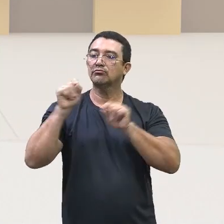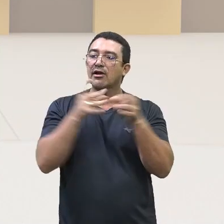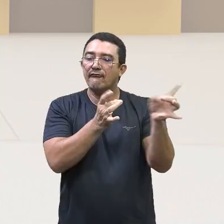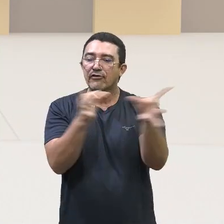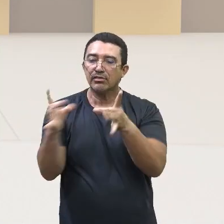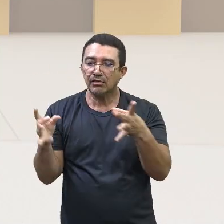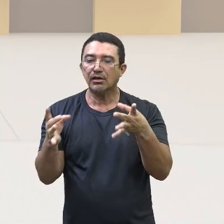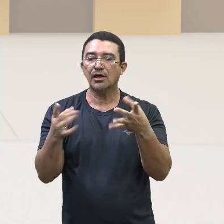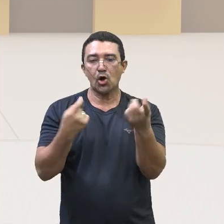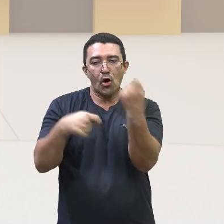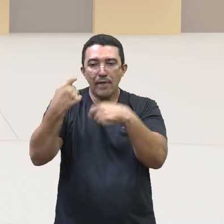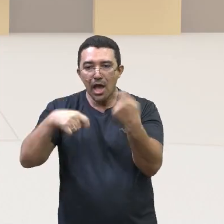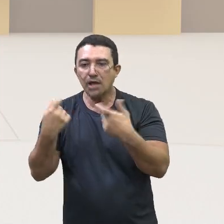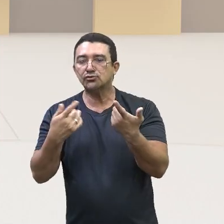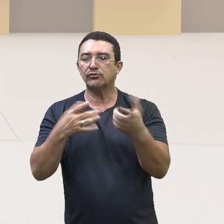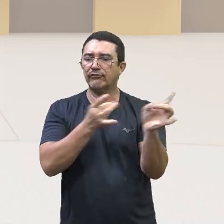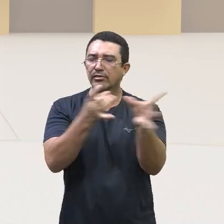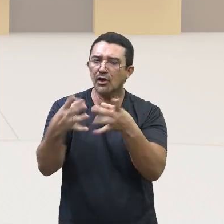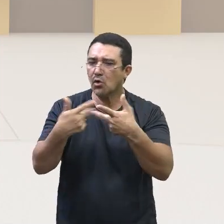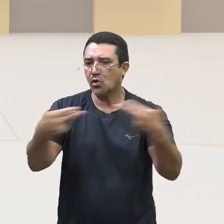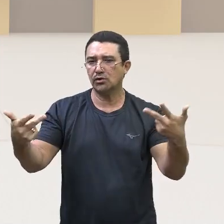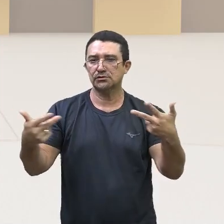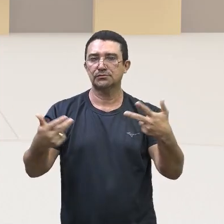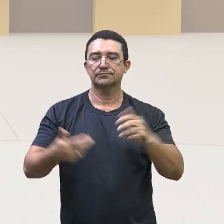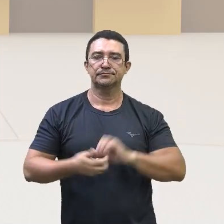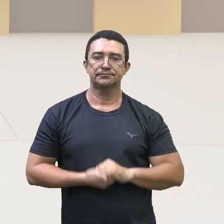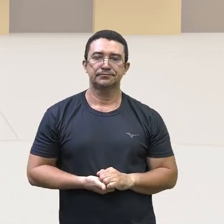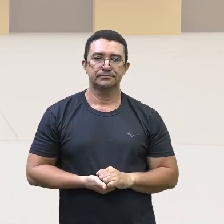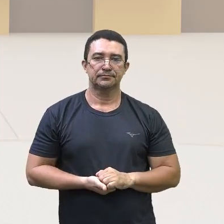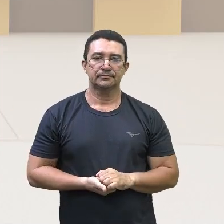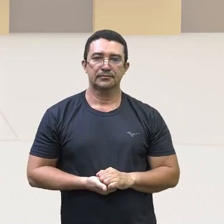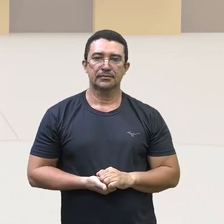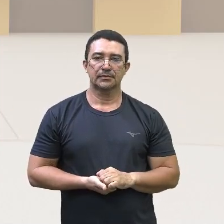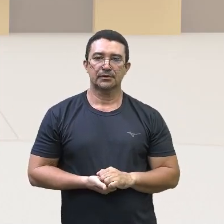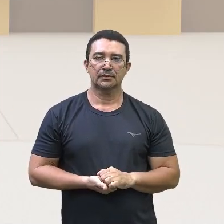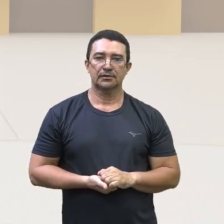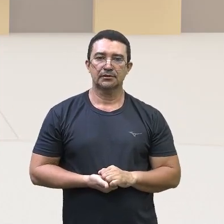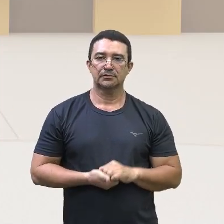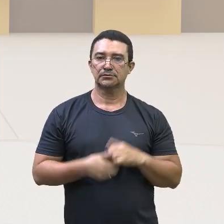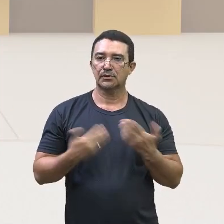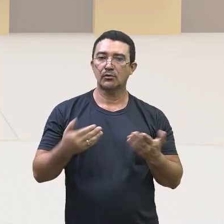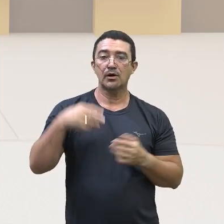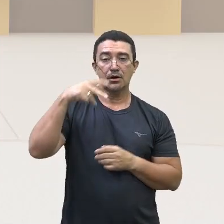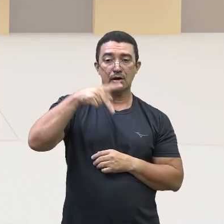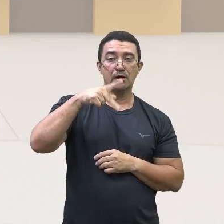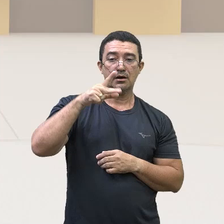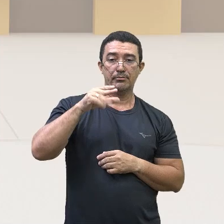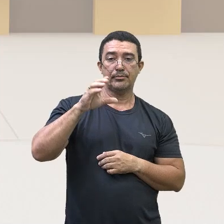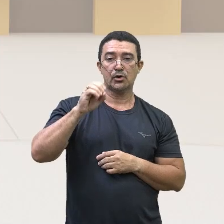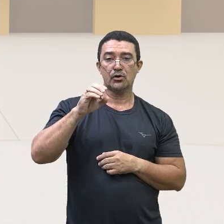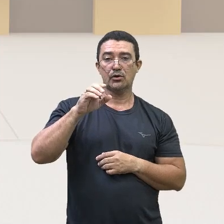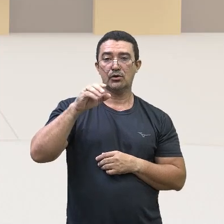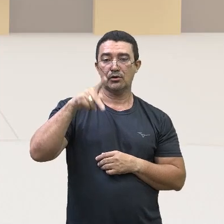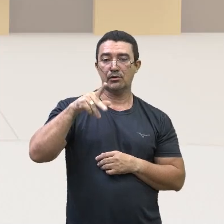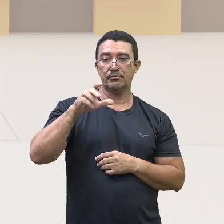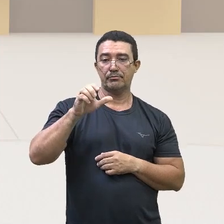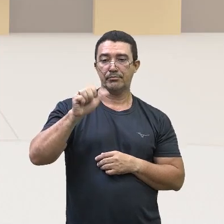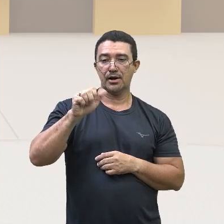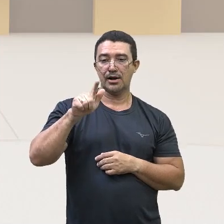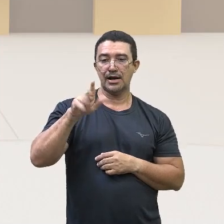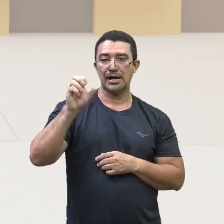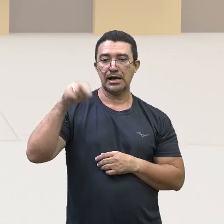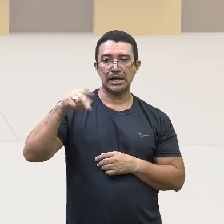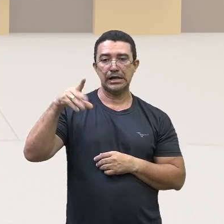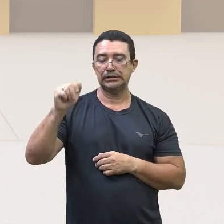É comercial. Isso. Né? Olha, é importante que não é assim, a principal função da propaganda é vender. Não significa que eu faça uma propaganda